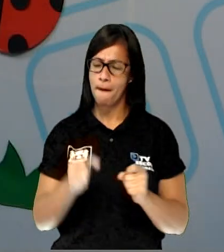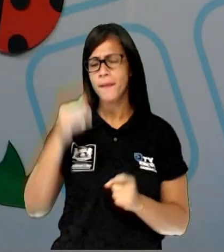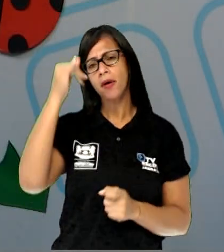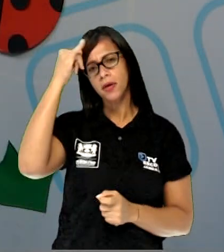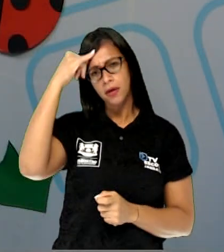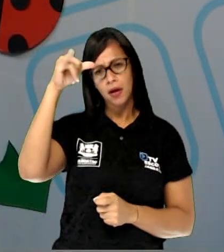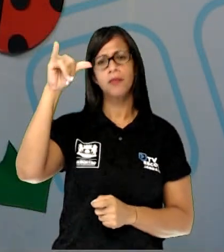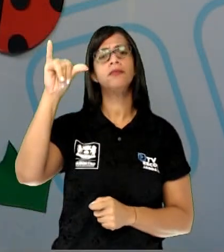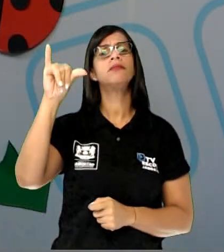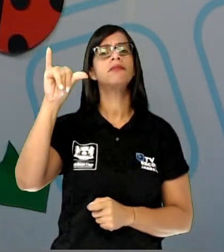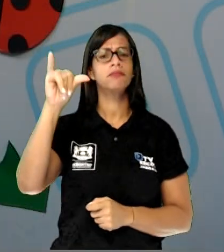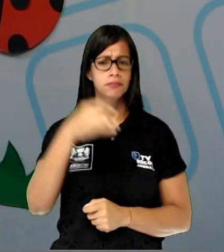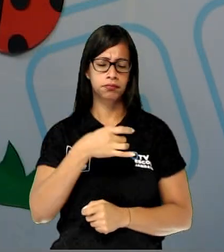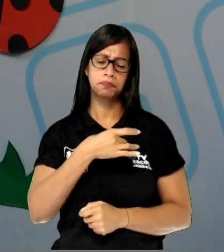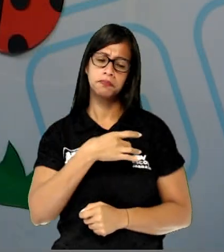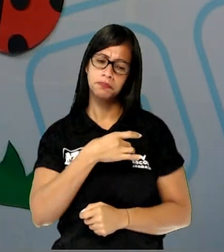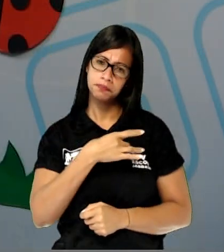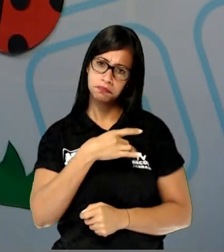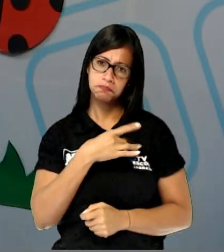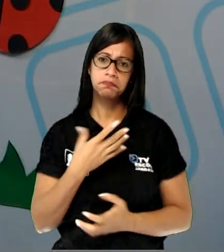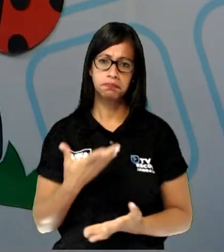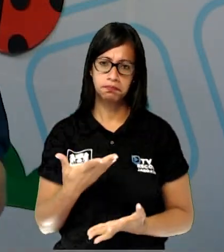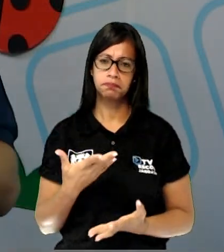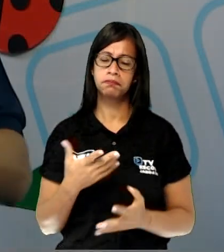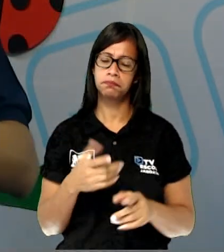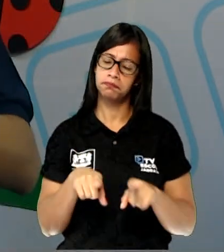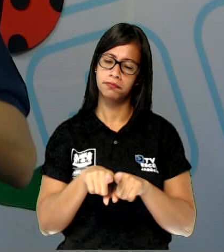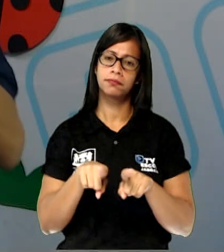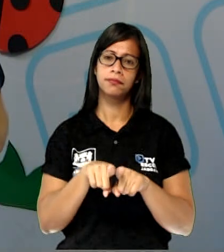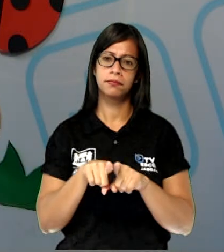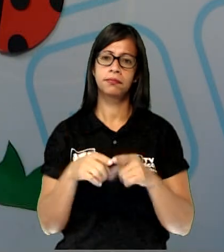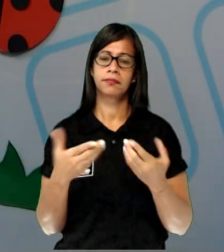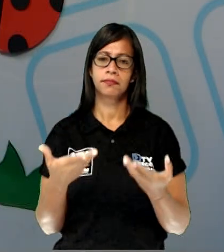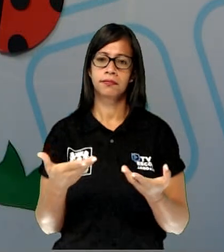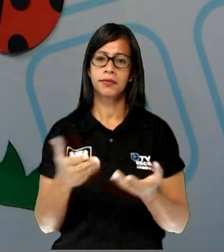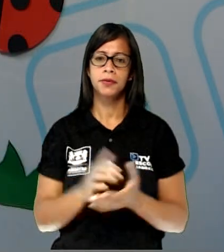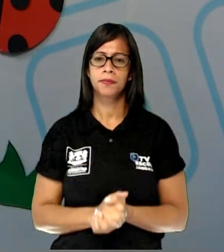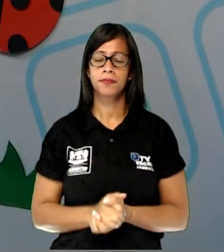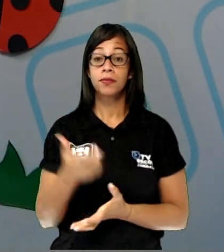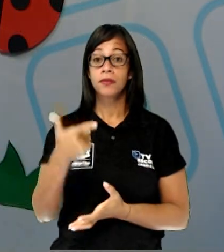medos dependendo das nossas atitudes, não é mesmo? Olha outro.